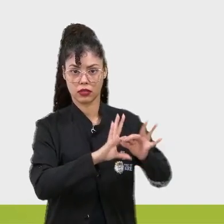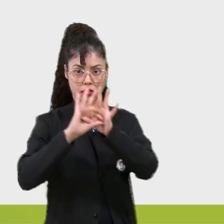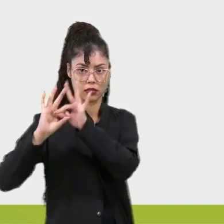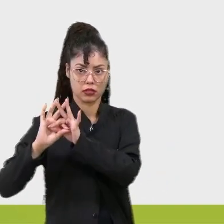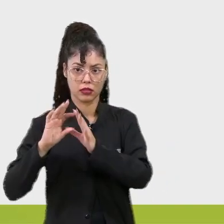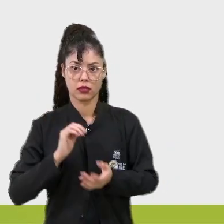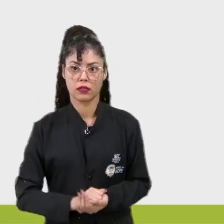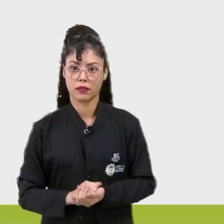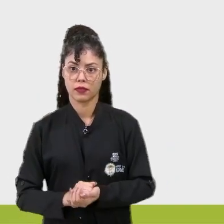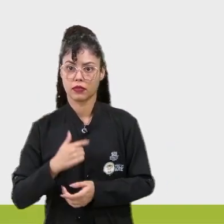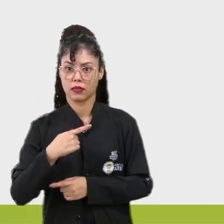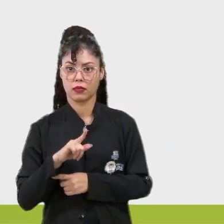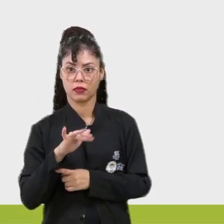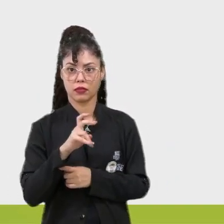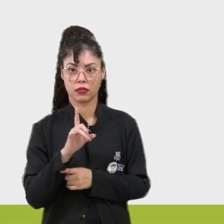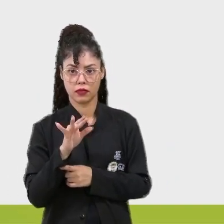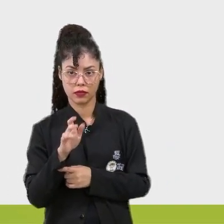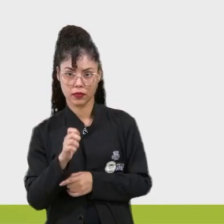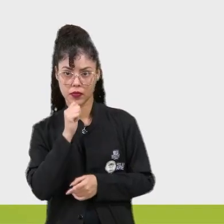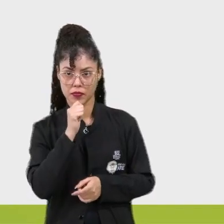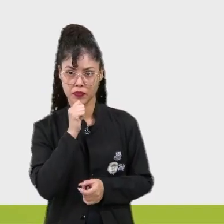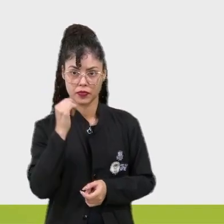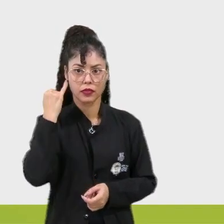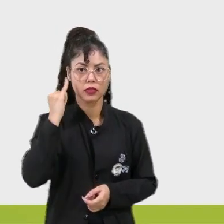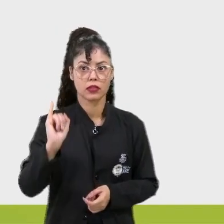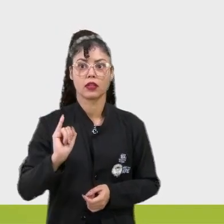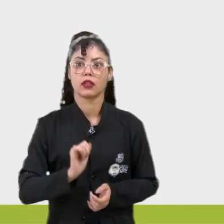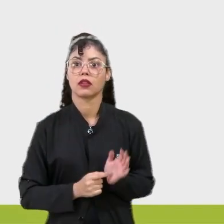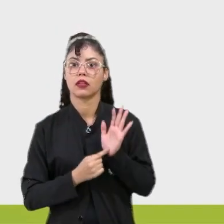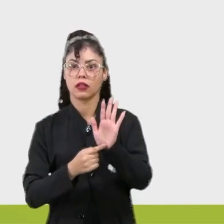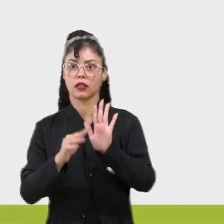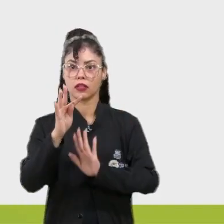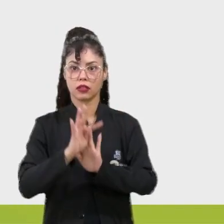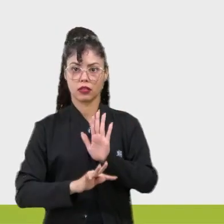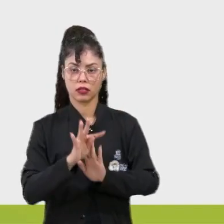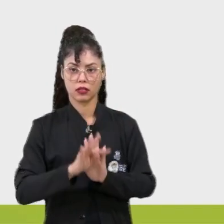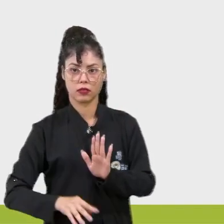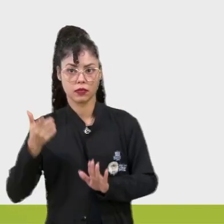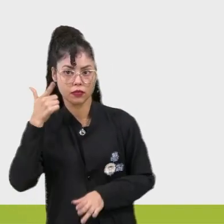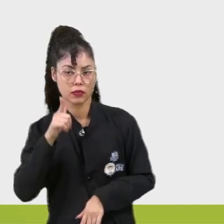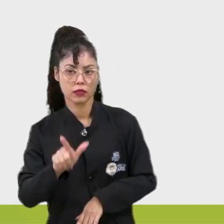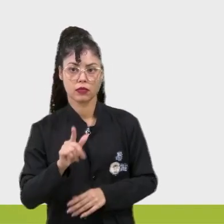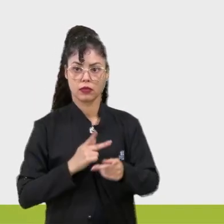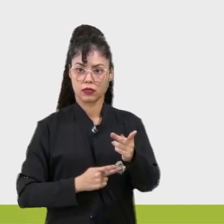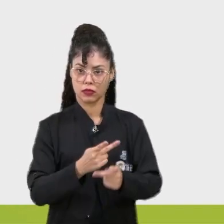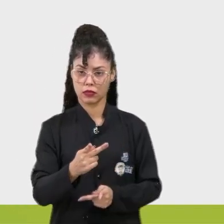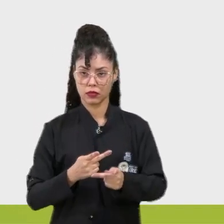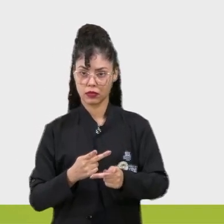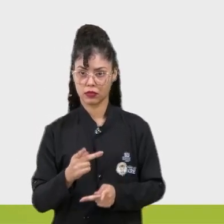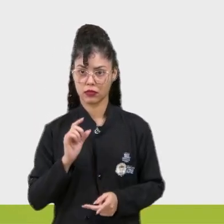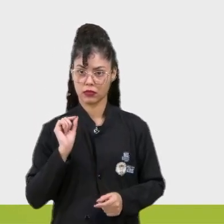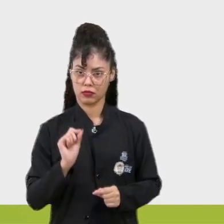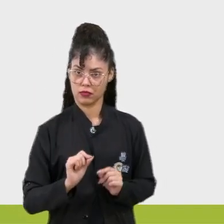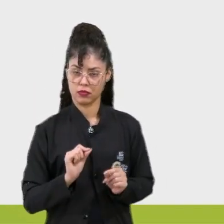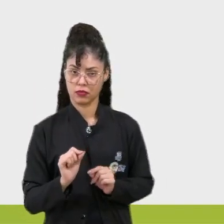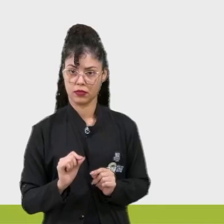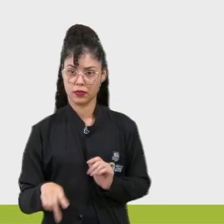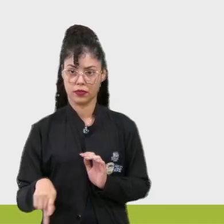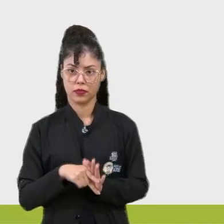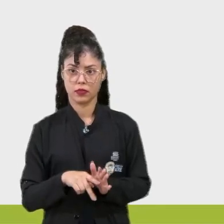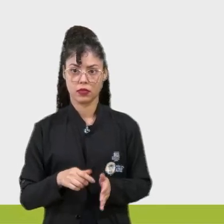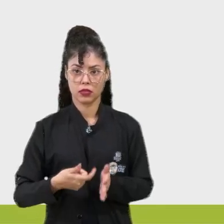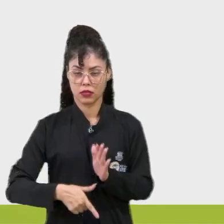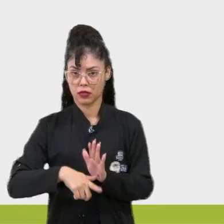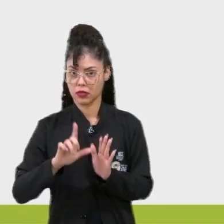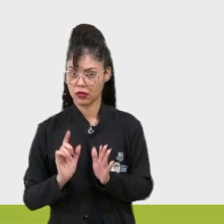da coerência e plausibilidade entre as ideias apresentadas no texto, o que é garantido pelo